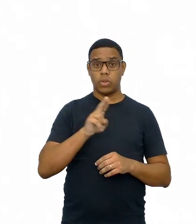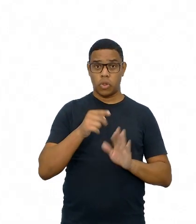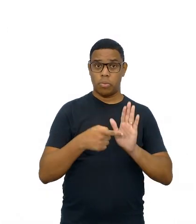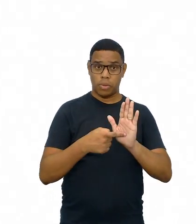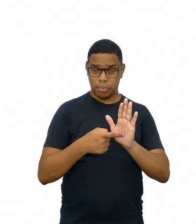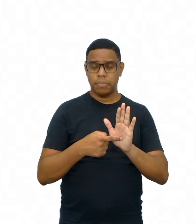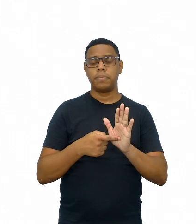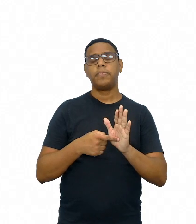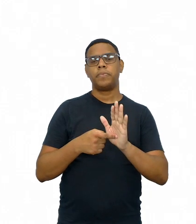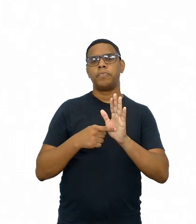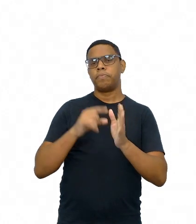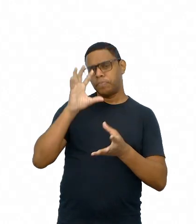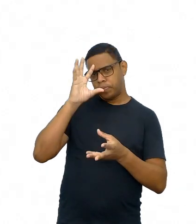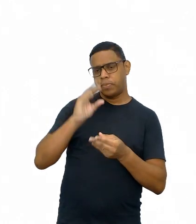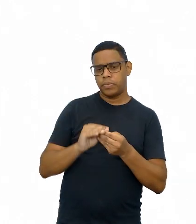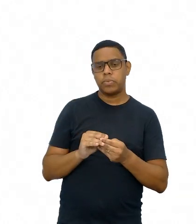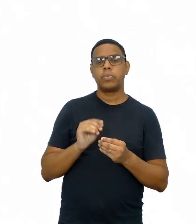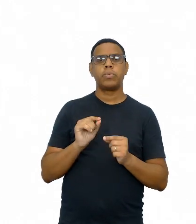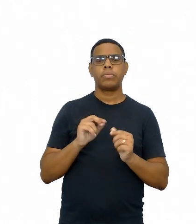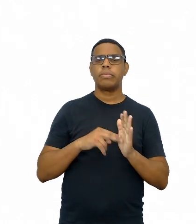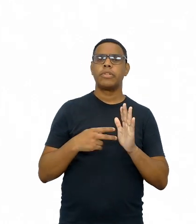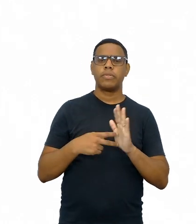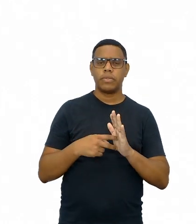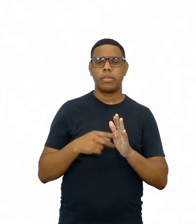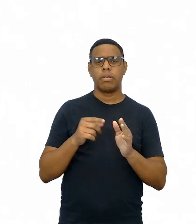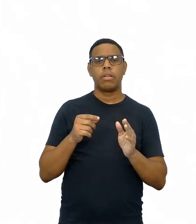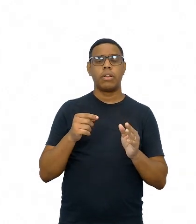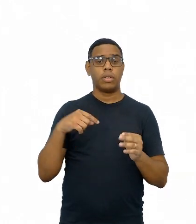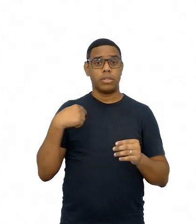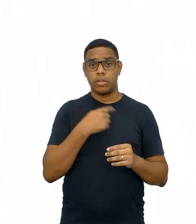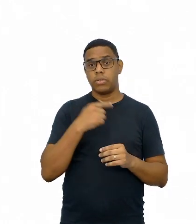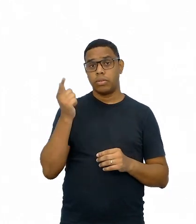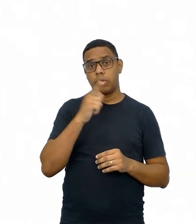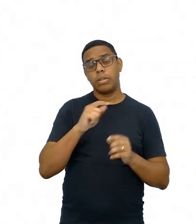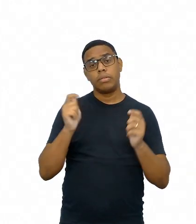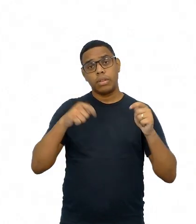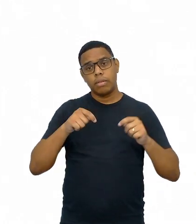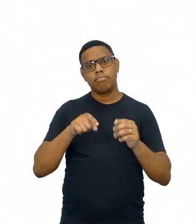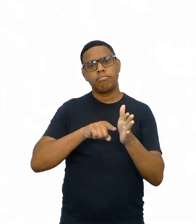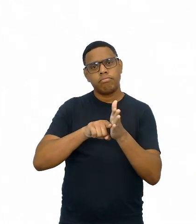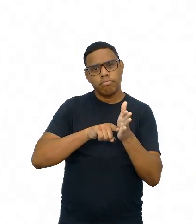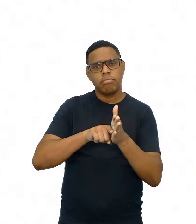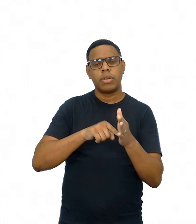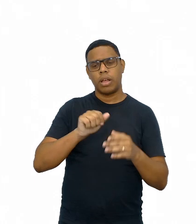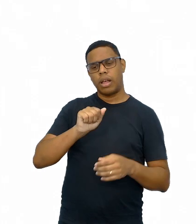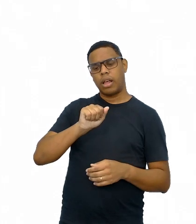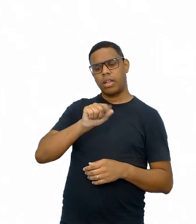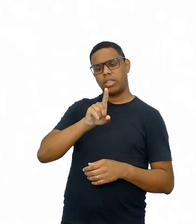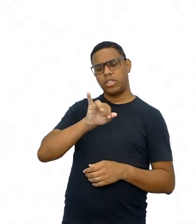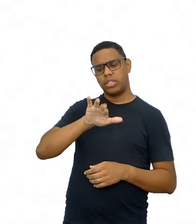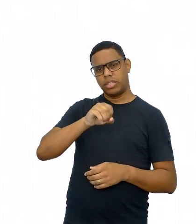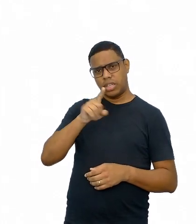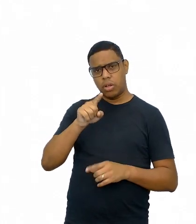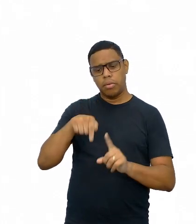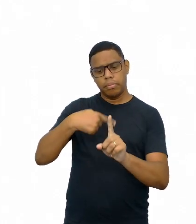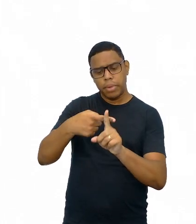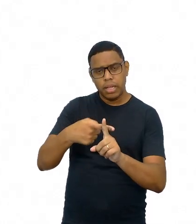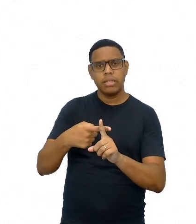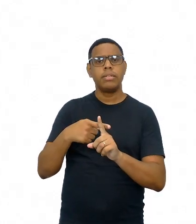nome já diz, essa propriedade nos garante que é possível realizar a adição das